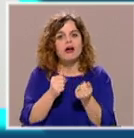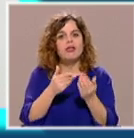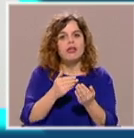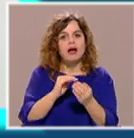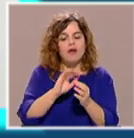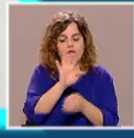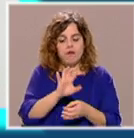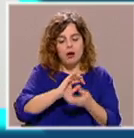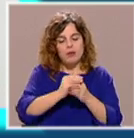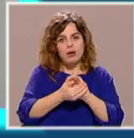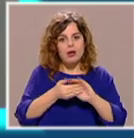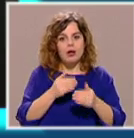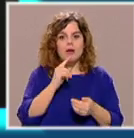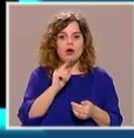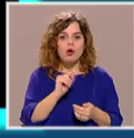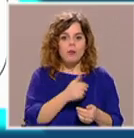alimentar.